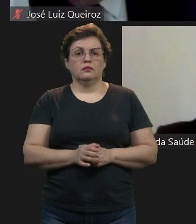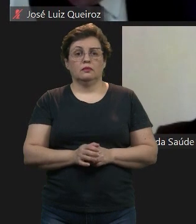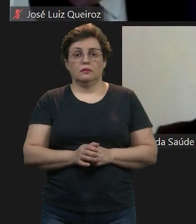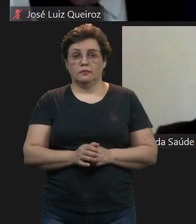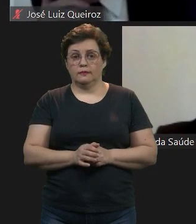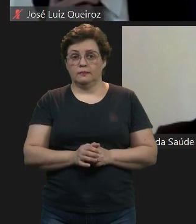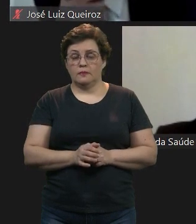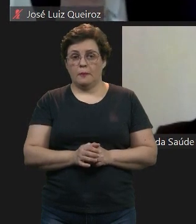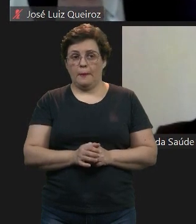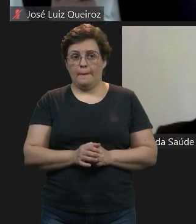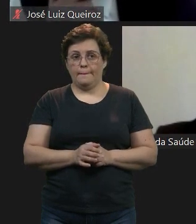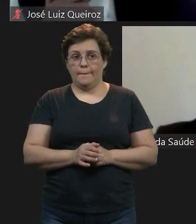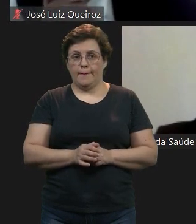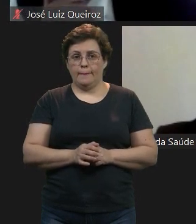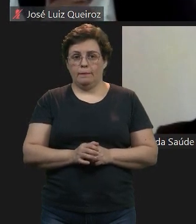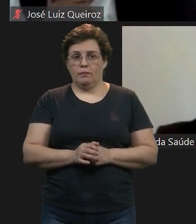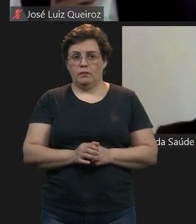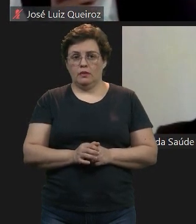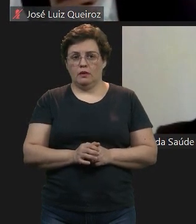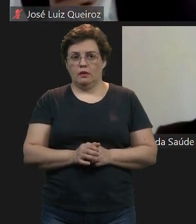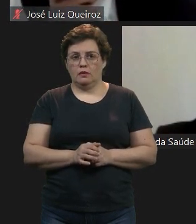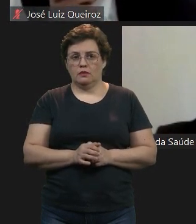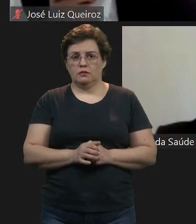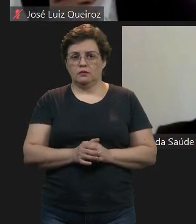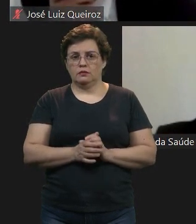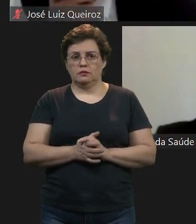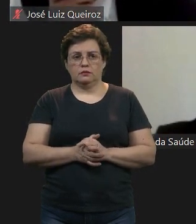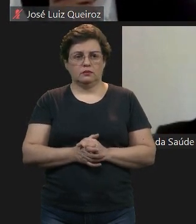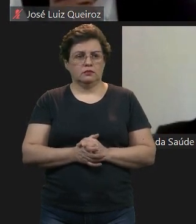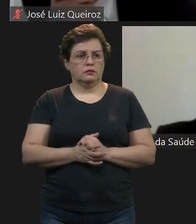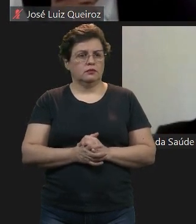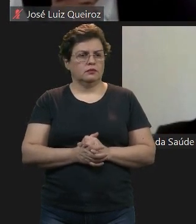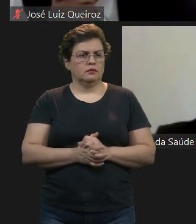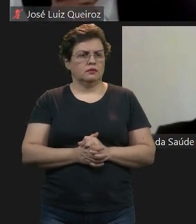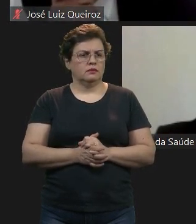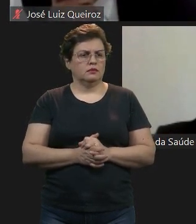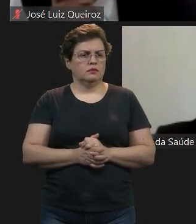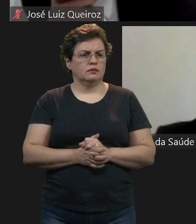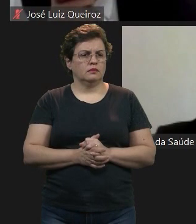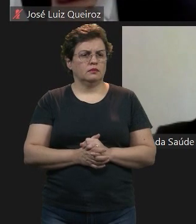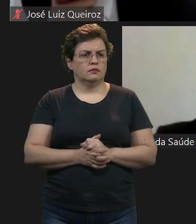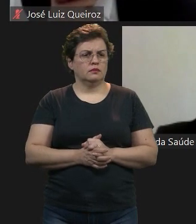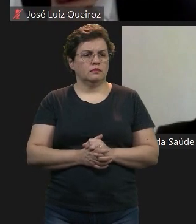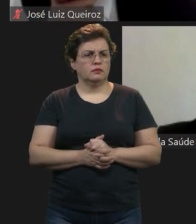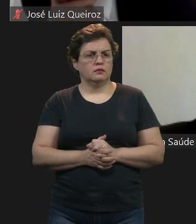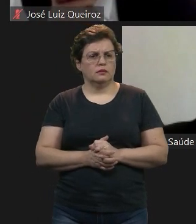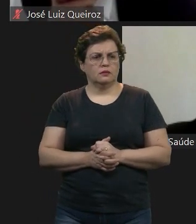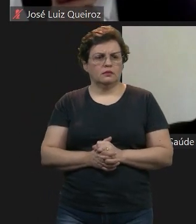Sim.